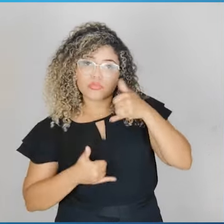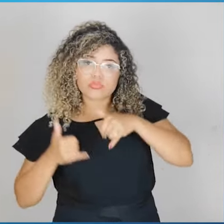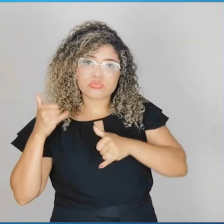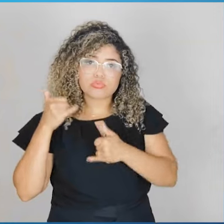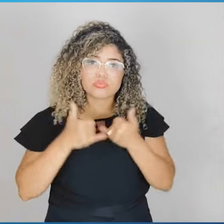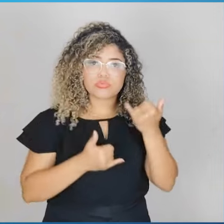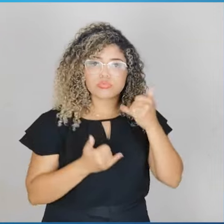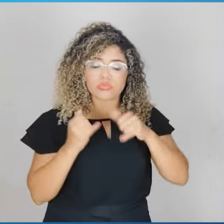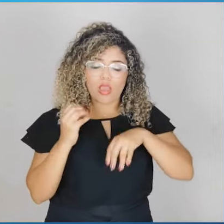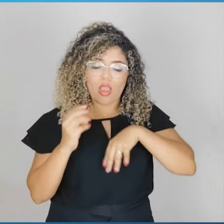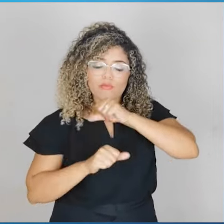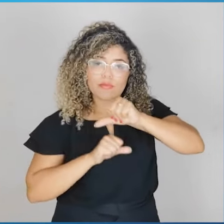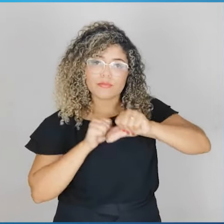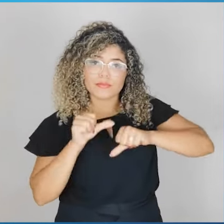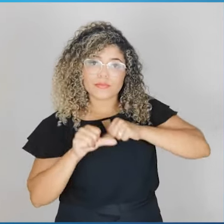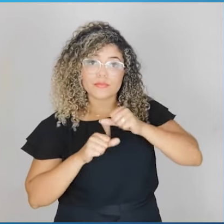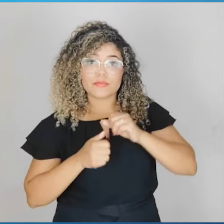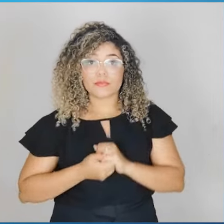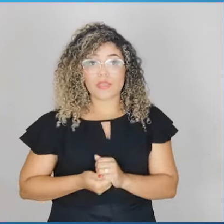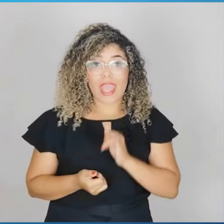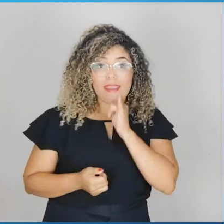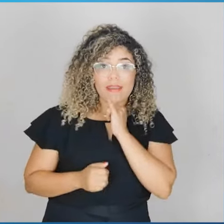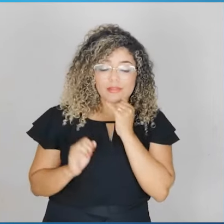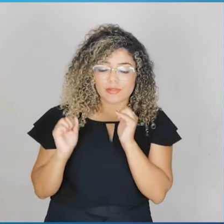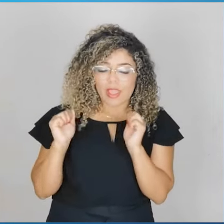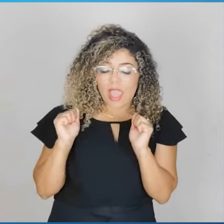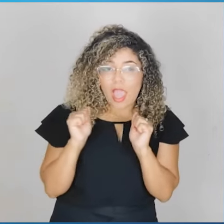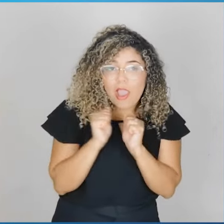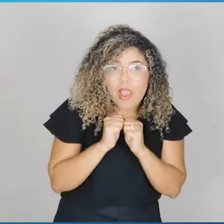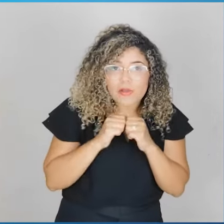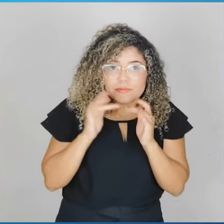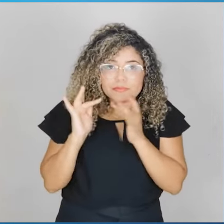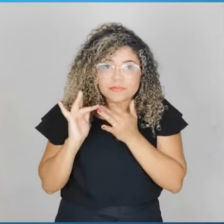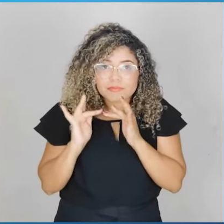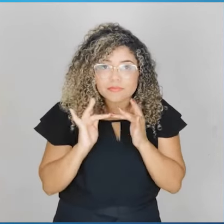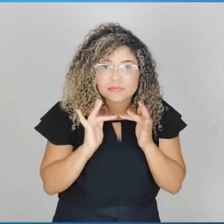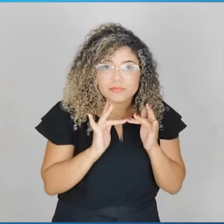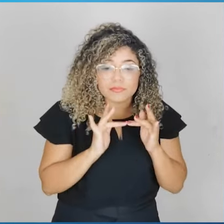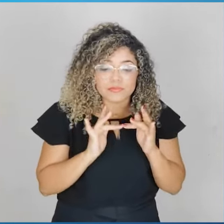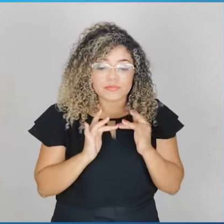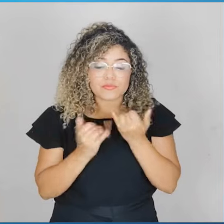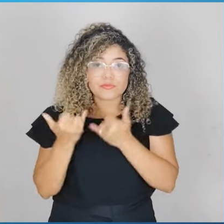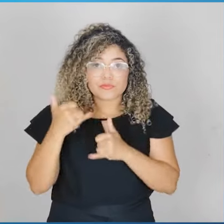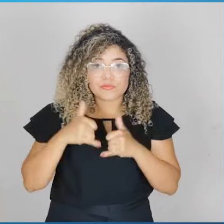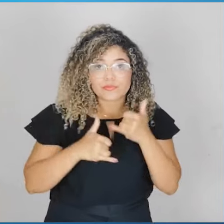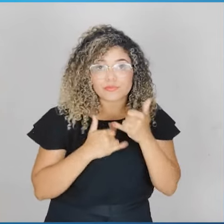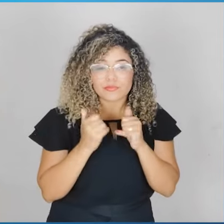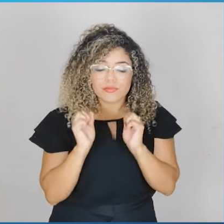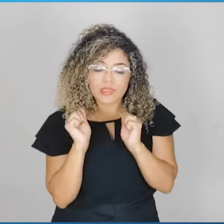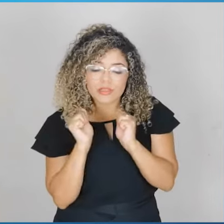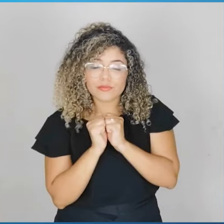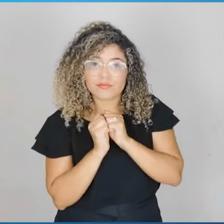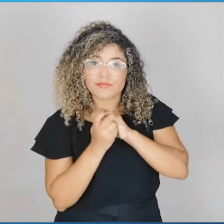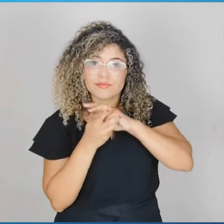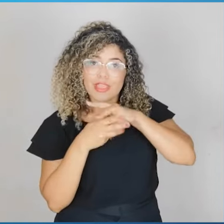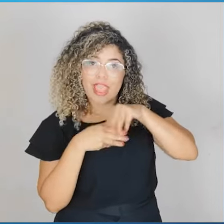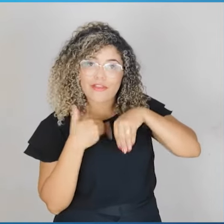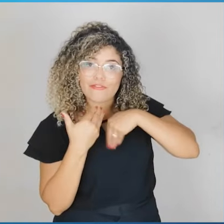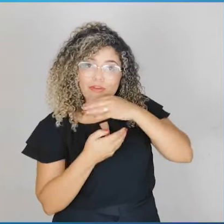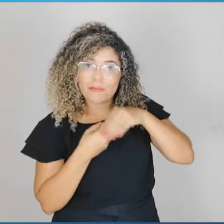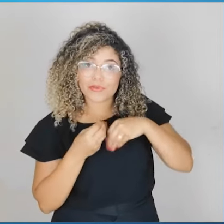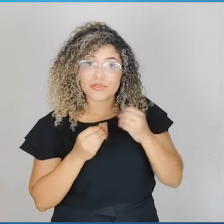que estão nas outras rochas. Como elas estão próximas devido a essa dissolução química, nós temos uma compactação desse material.